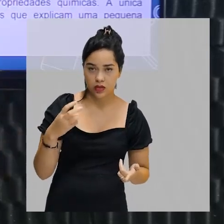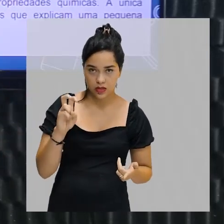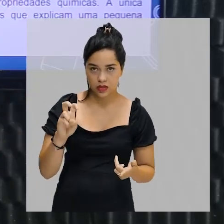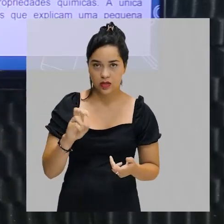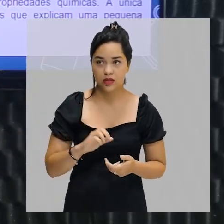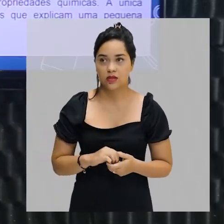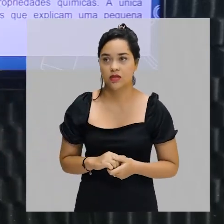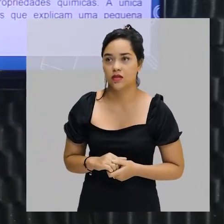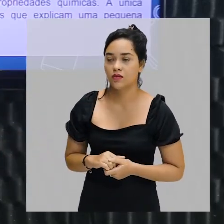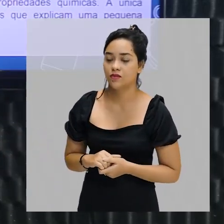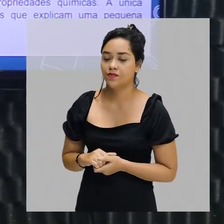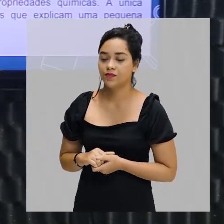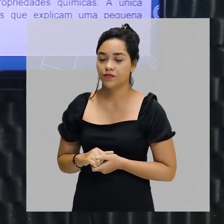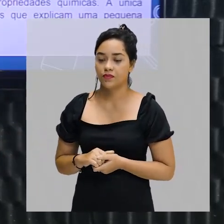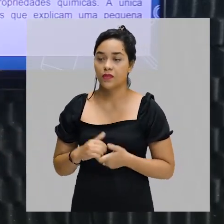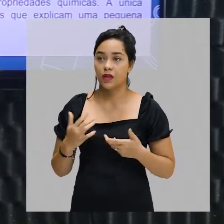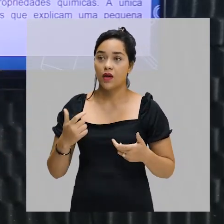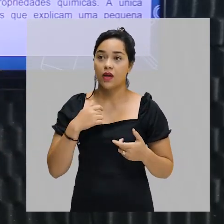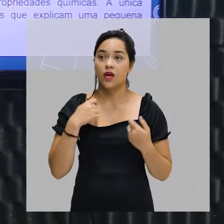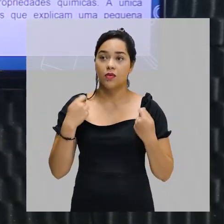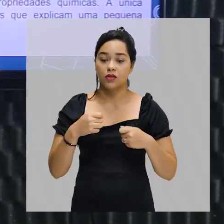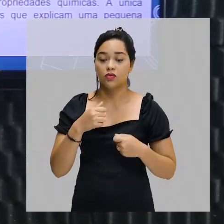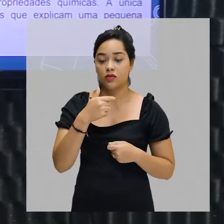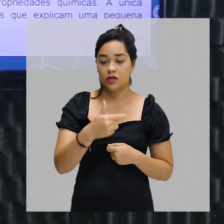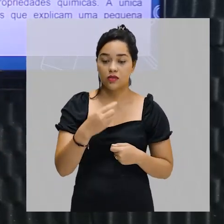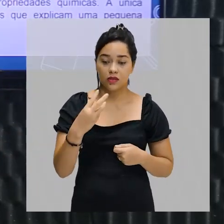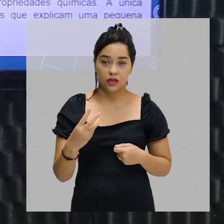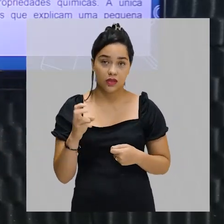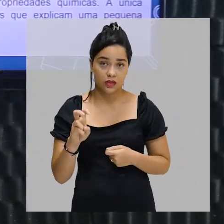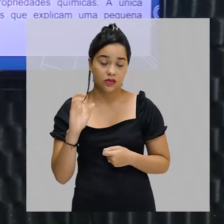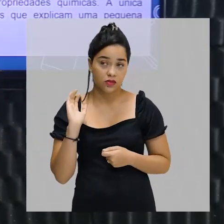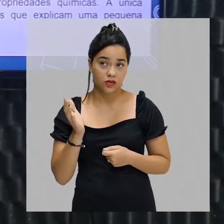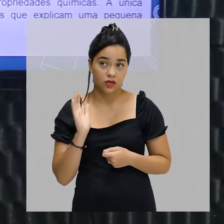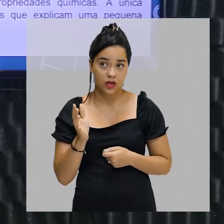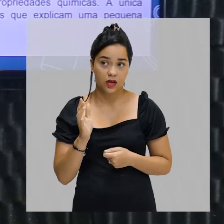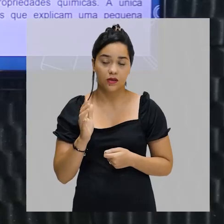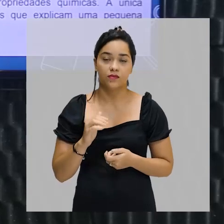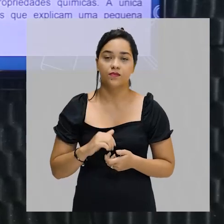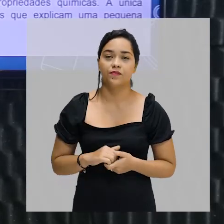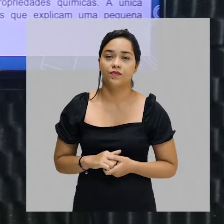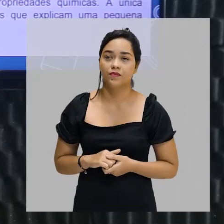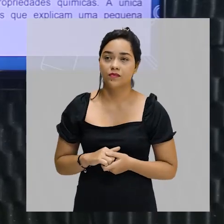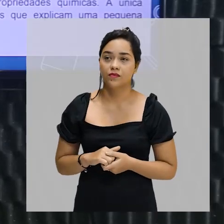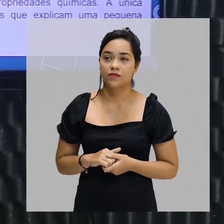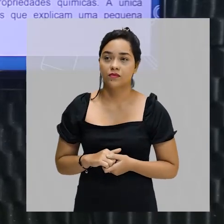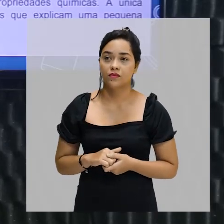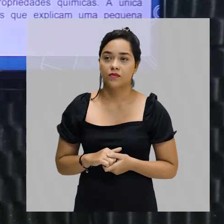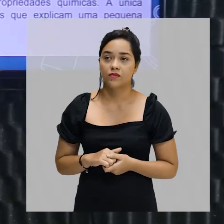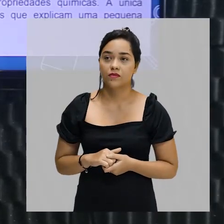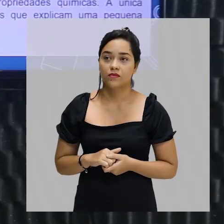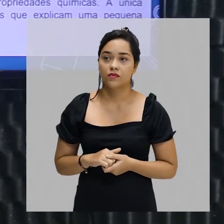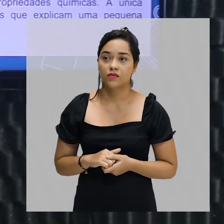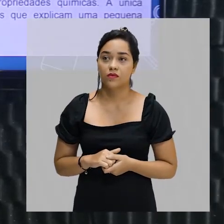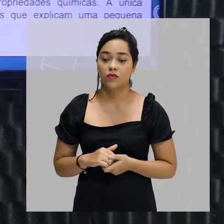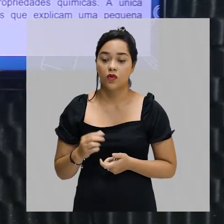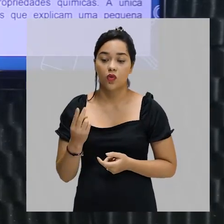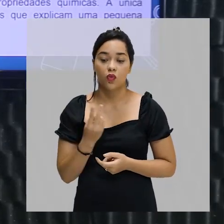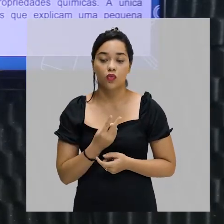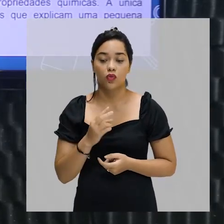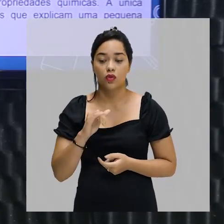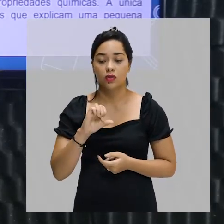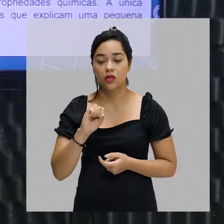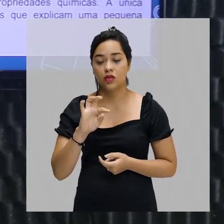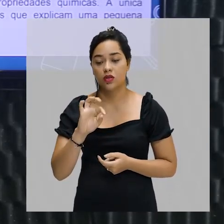isótopo 235. Então eu preciso do 235 já, como eu venho falando, tá certo? Ambos os isótopos,